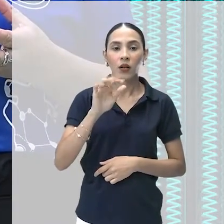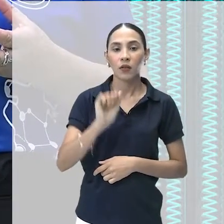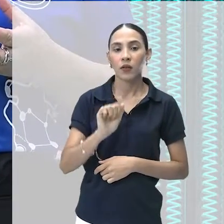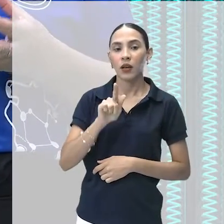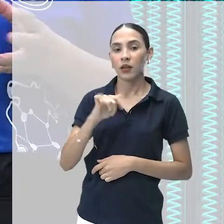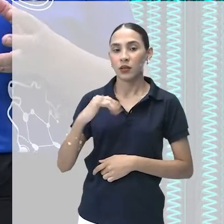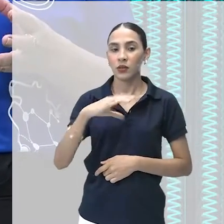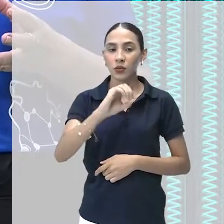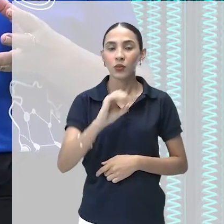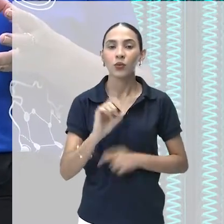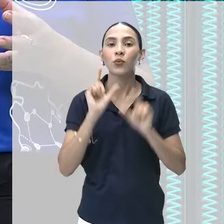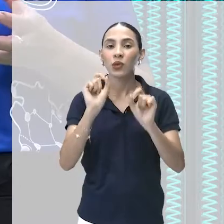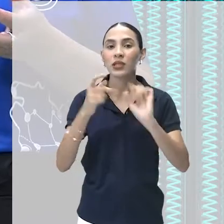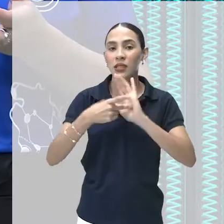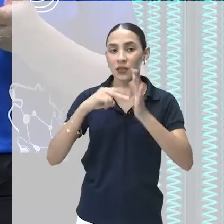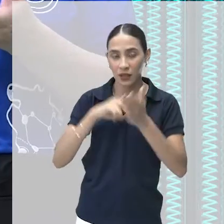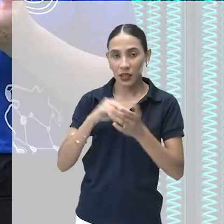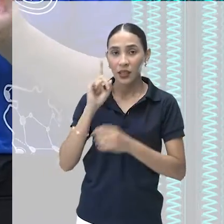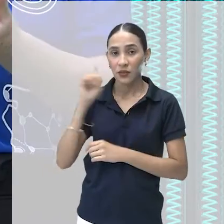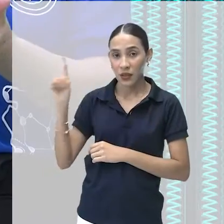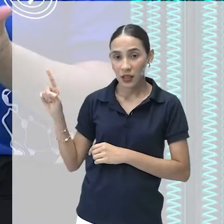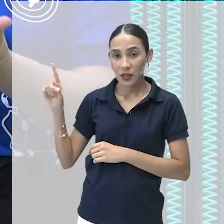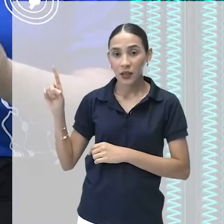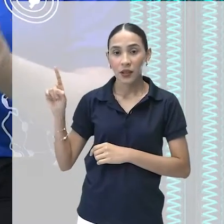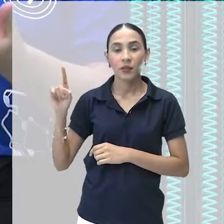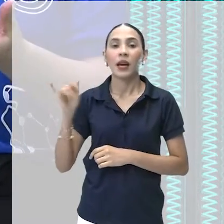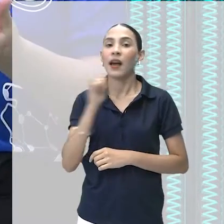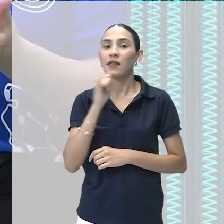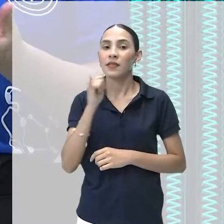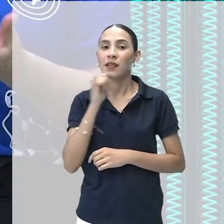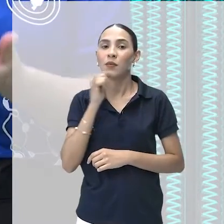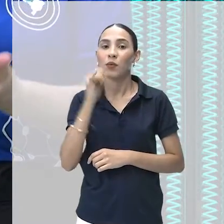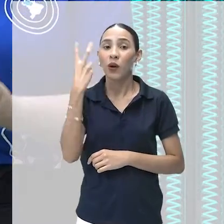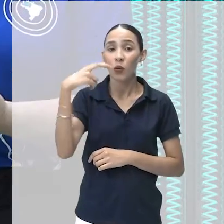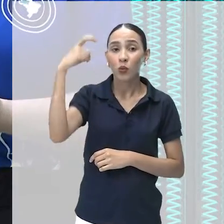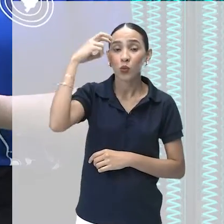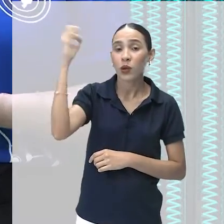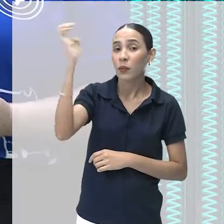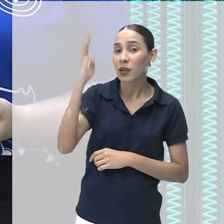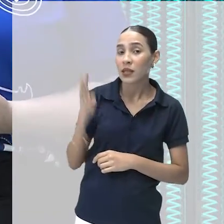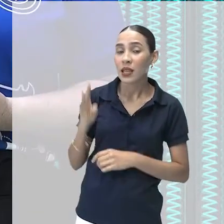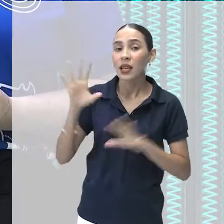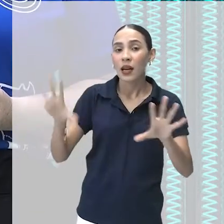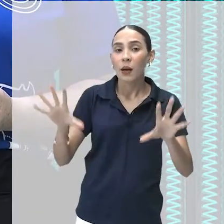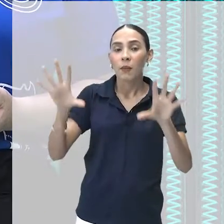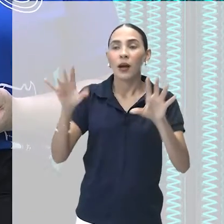Era justamente a cultura brasileira comer,